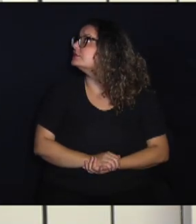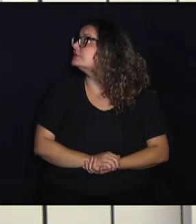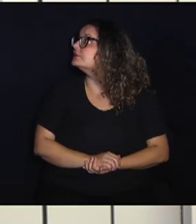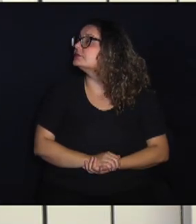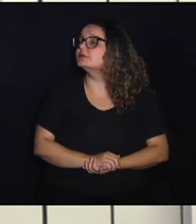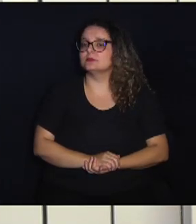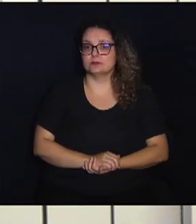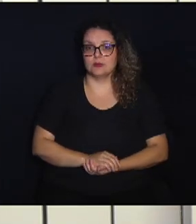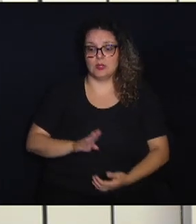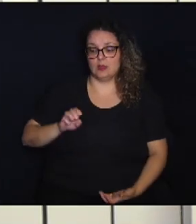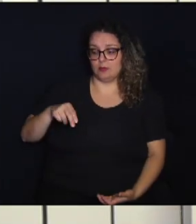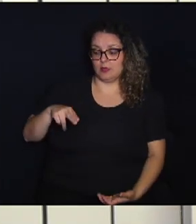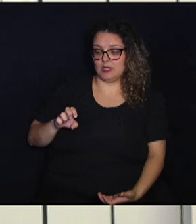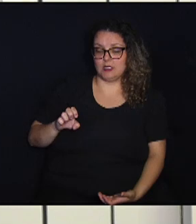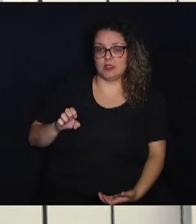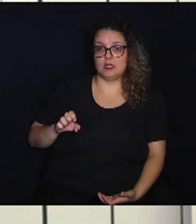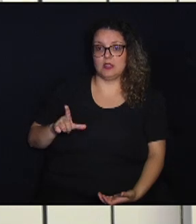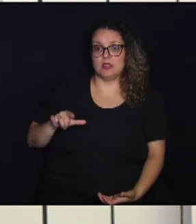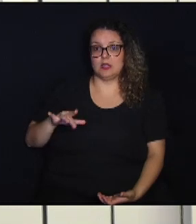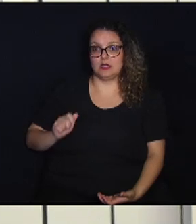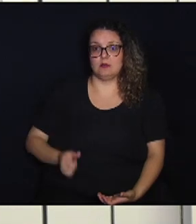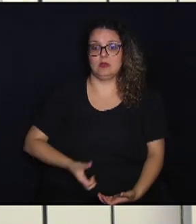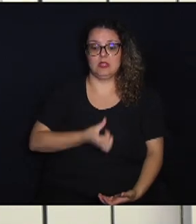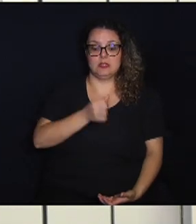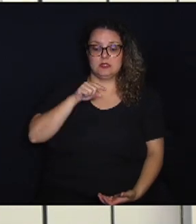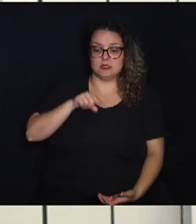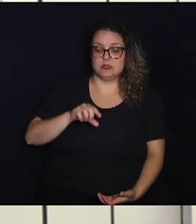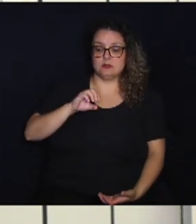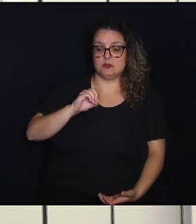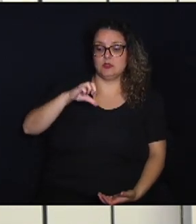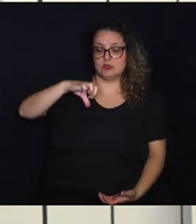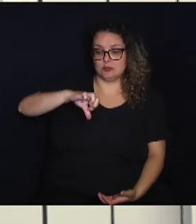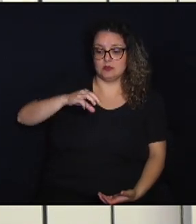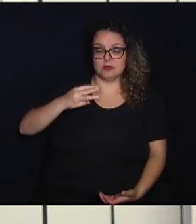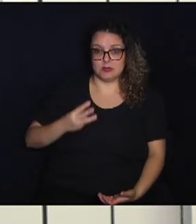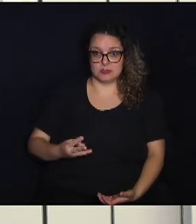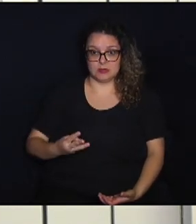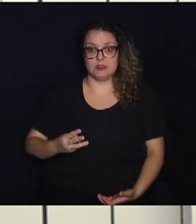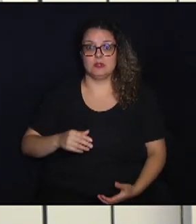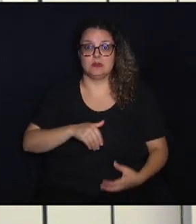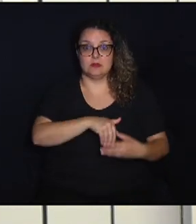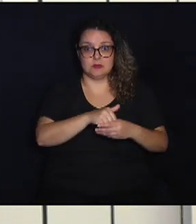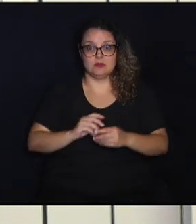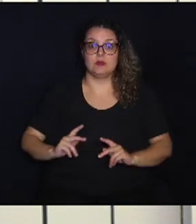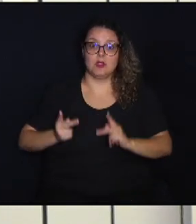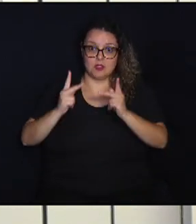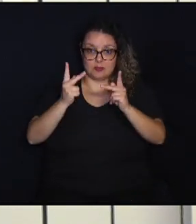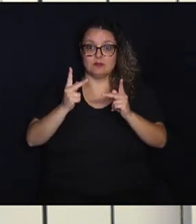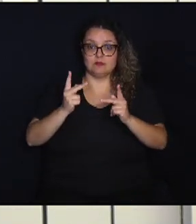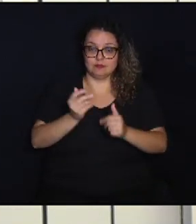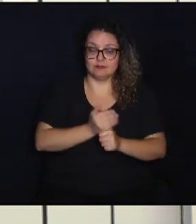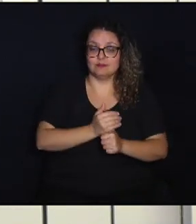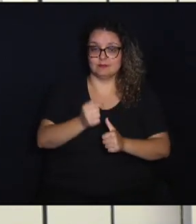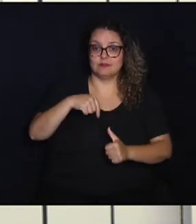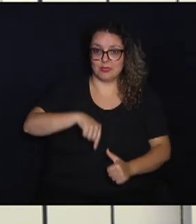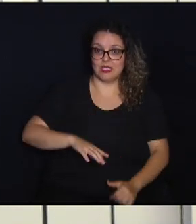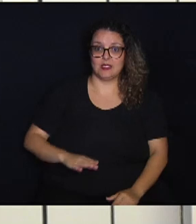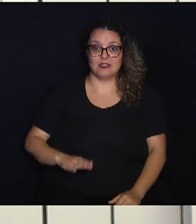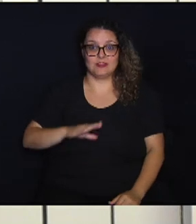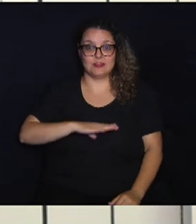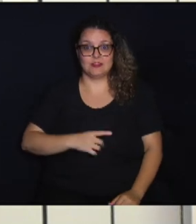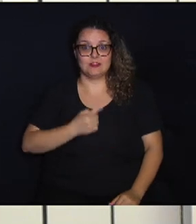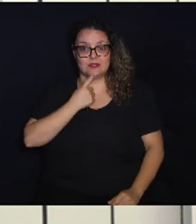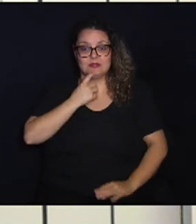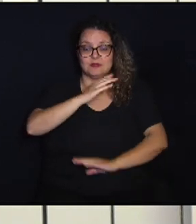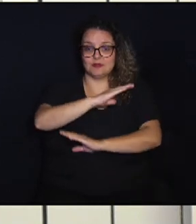Benê Lima recebeu 6.093 votos e está eleito para o primeiro mandato aqui na Câmara Municipal de